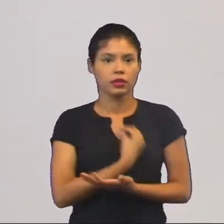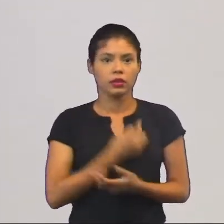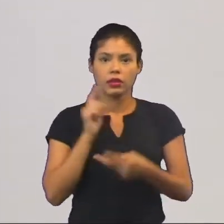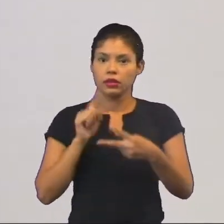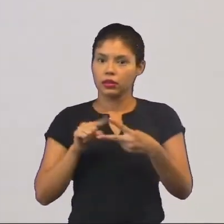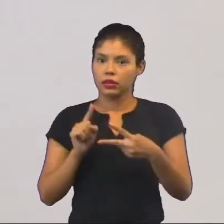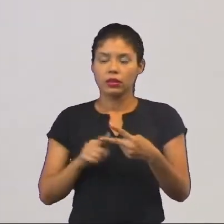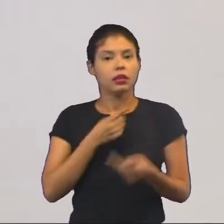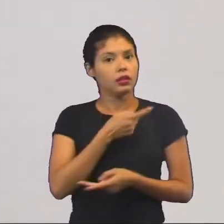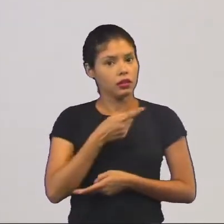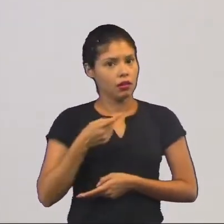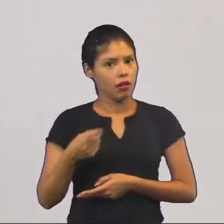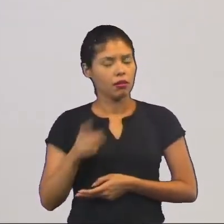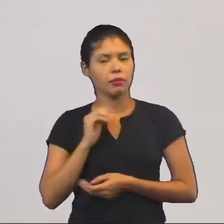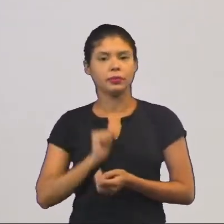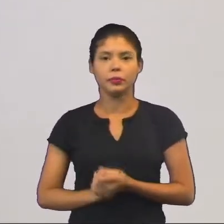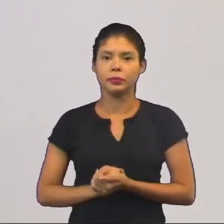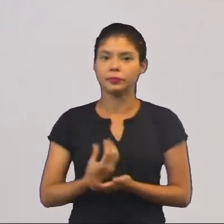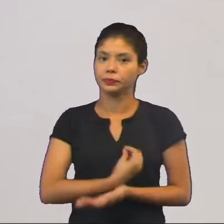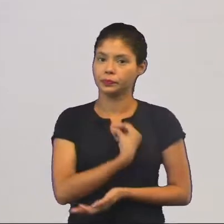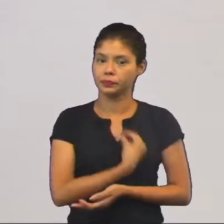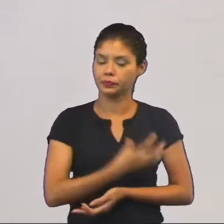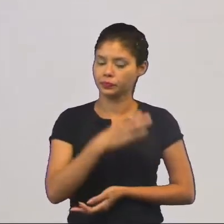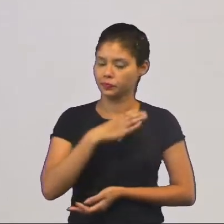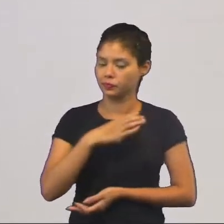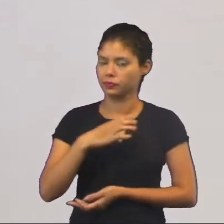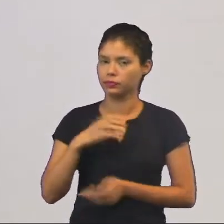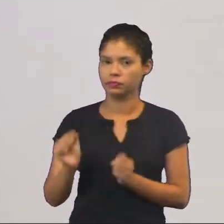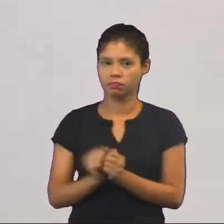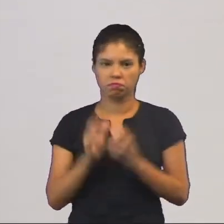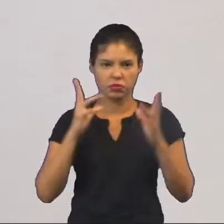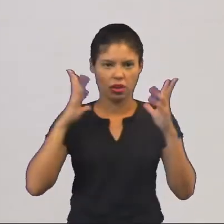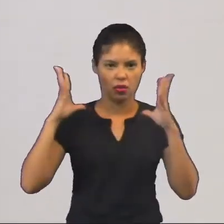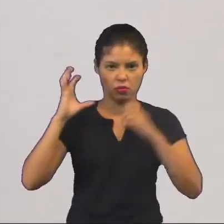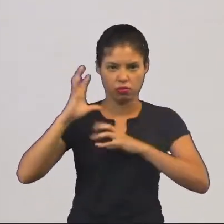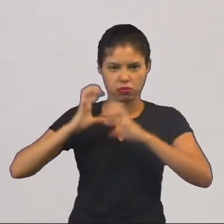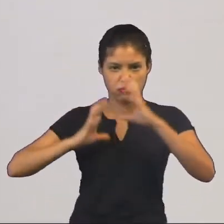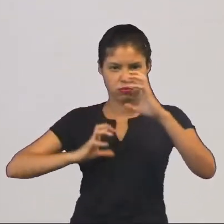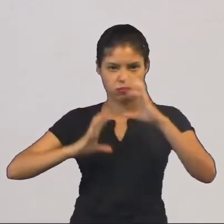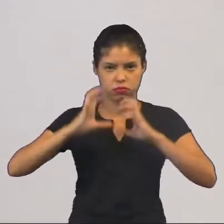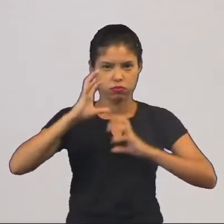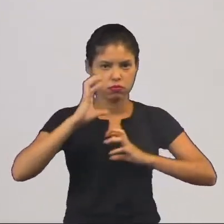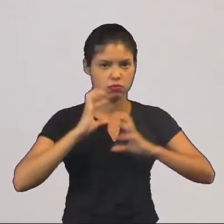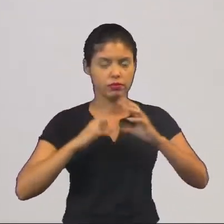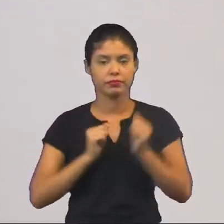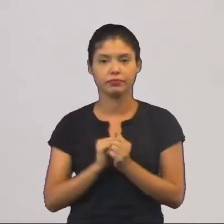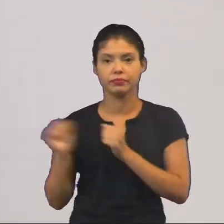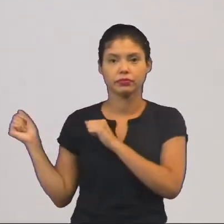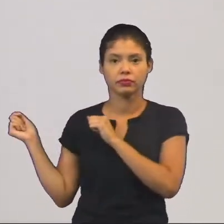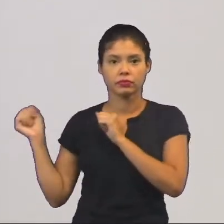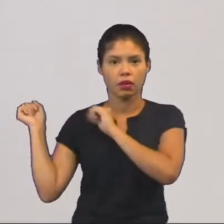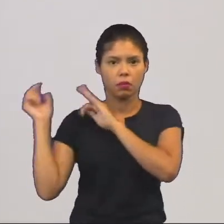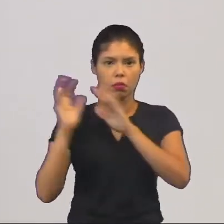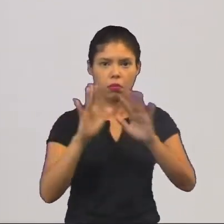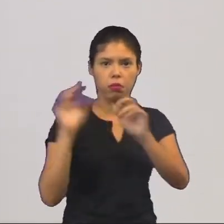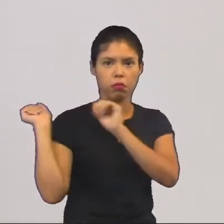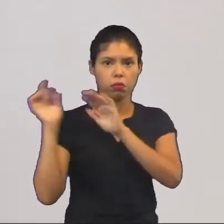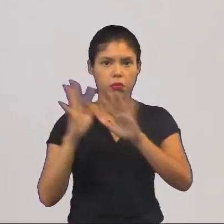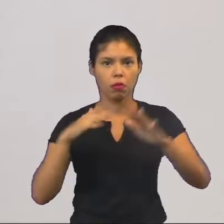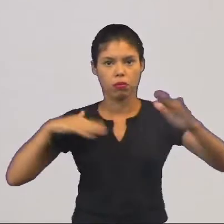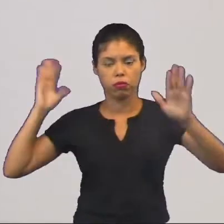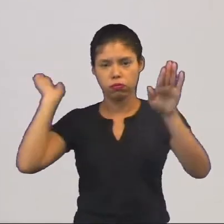dois ratinhos. Um deles vivia na cidade, onde era muito barulhenta, com grande fluxo de pessoas,